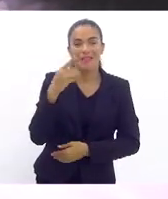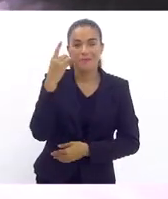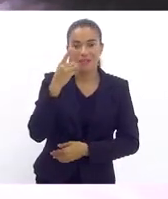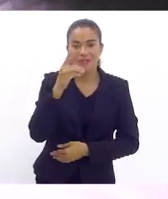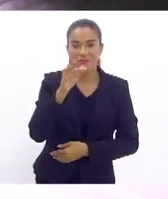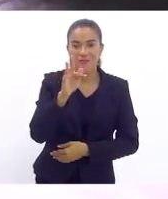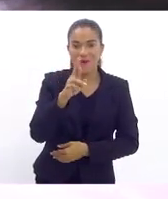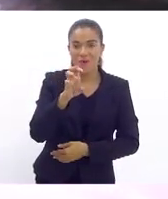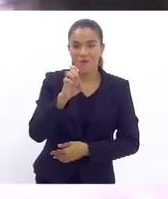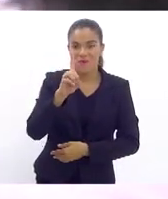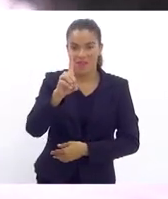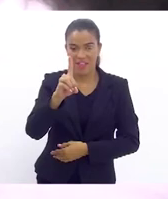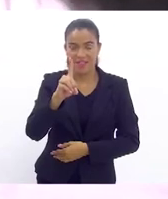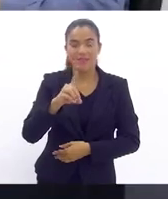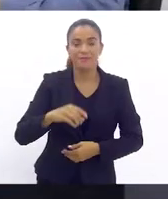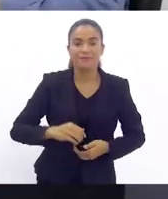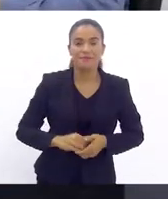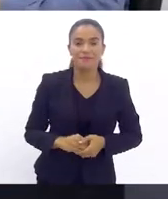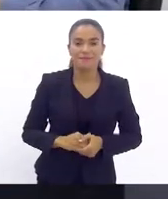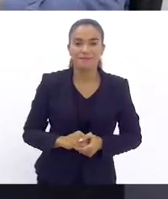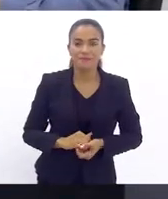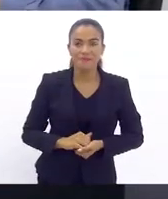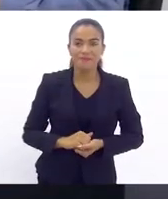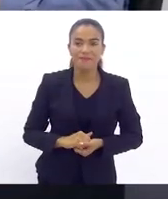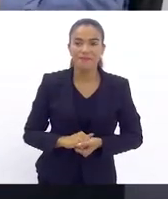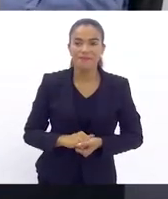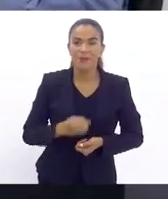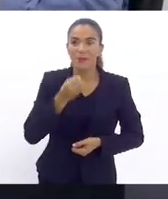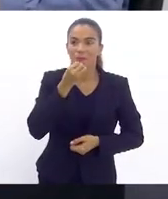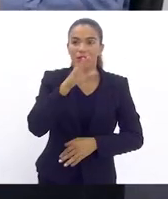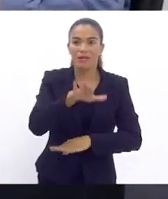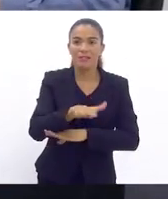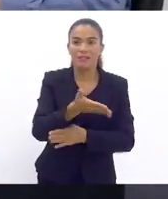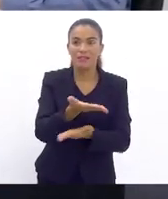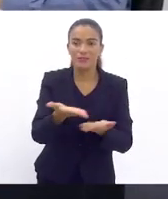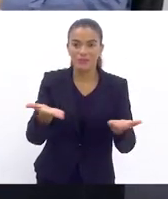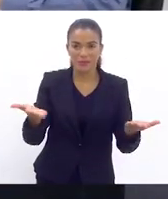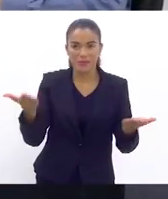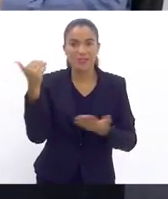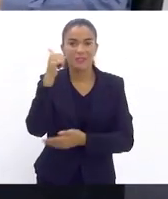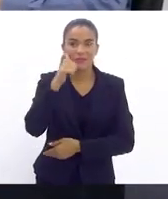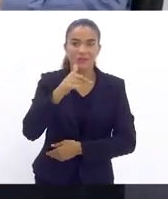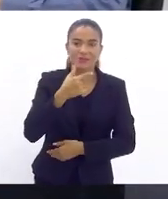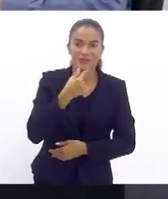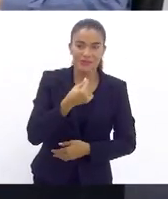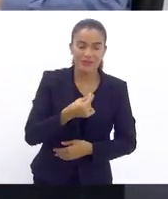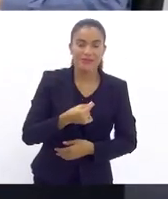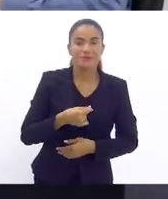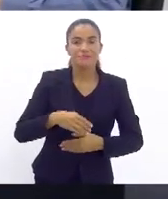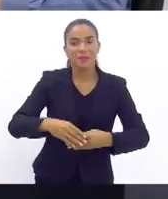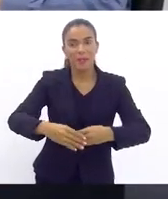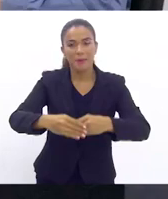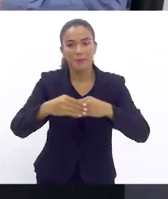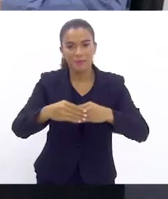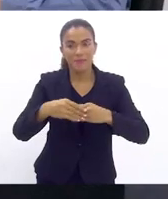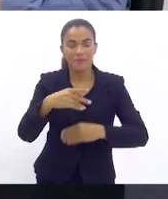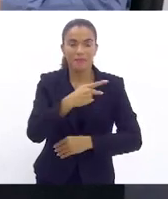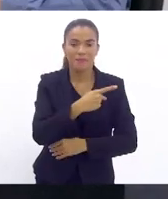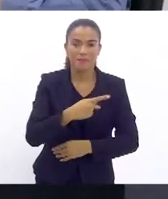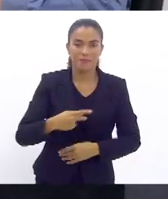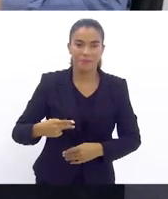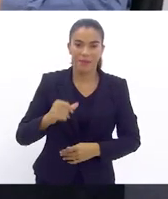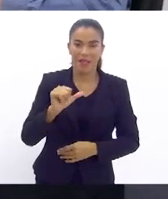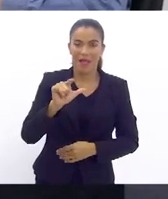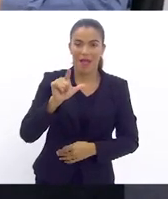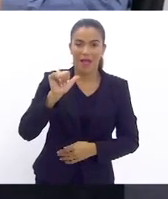deputado Jorge Felipe Neto Boa tarde a todos boa tarde a todas lhe cumprimentar o presidente Alan Lopes